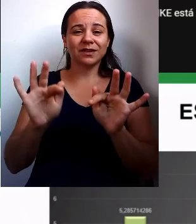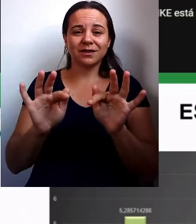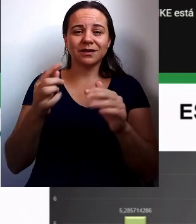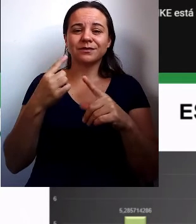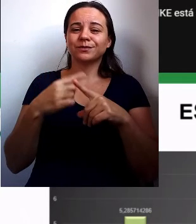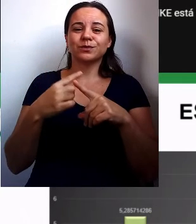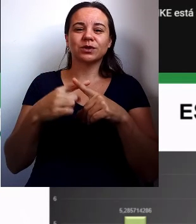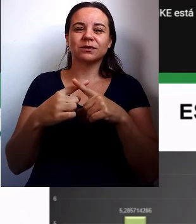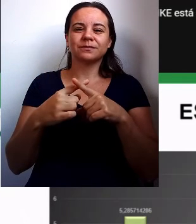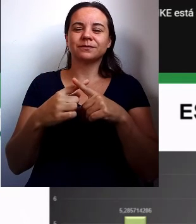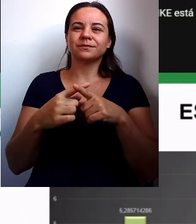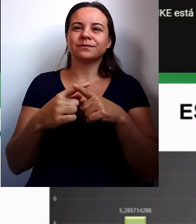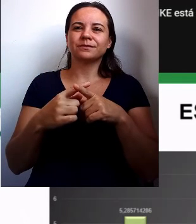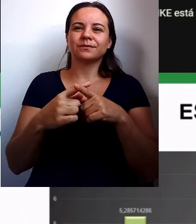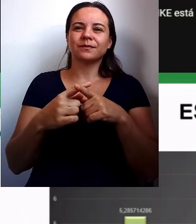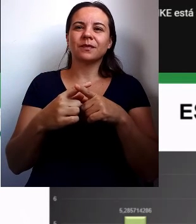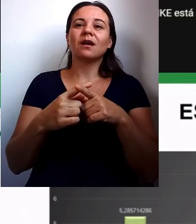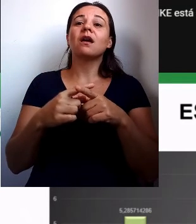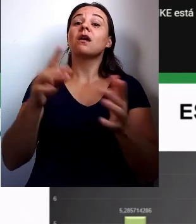nós ficamos felizes